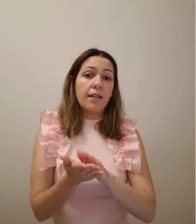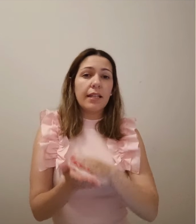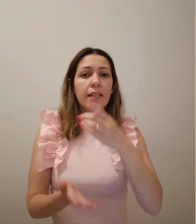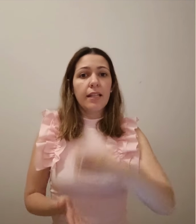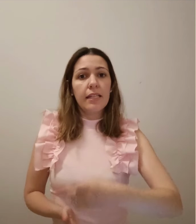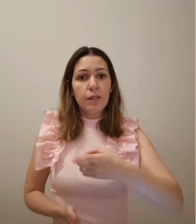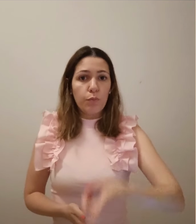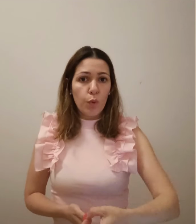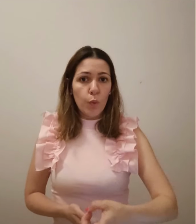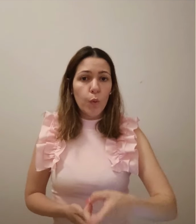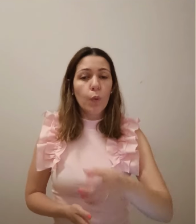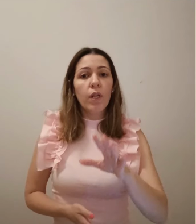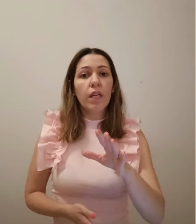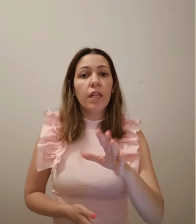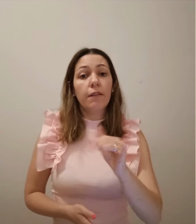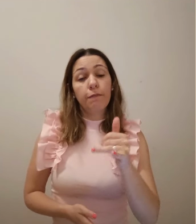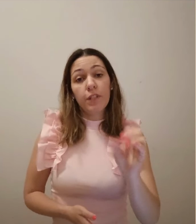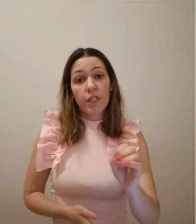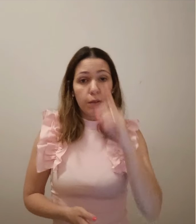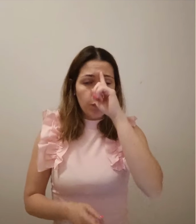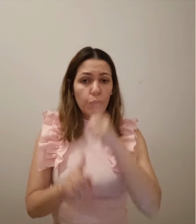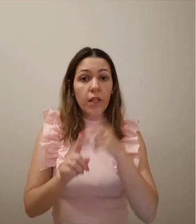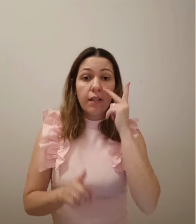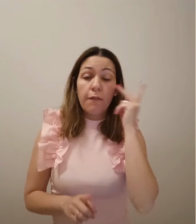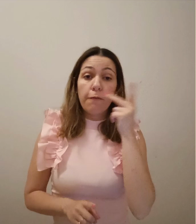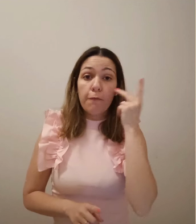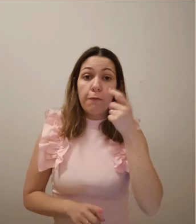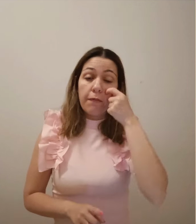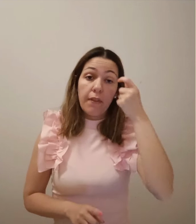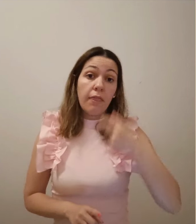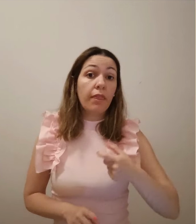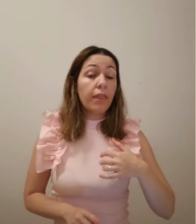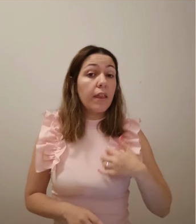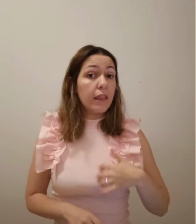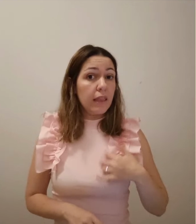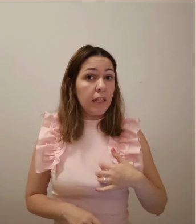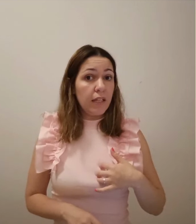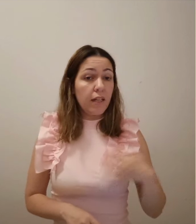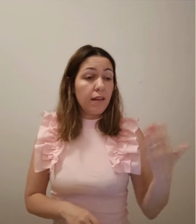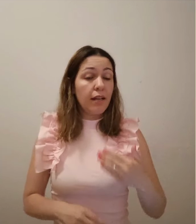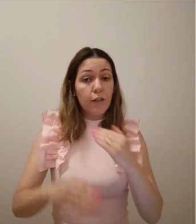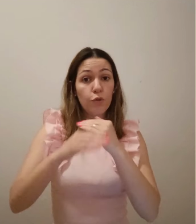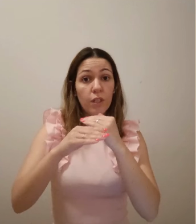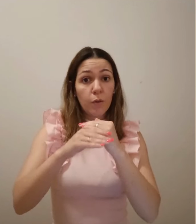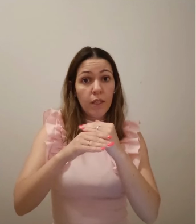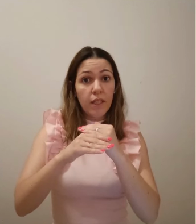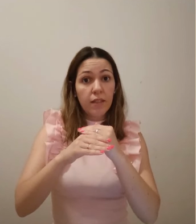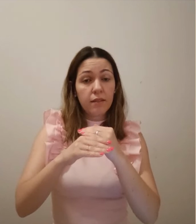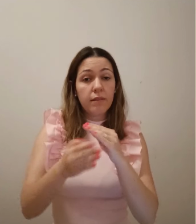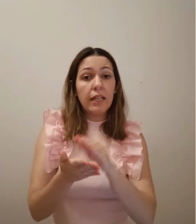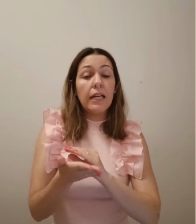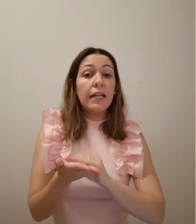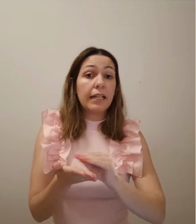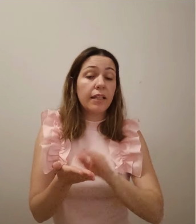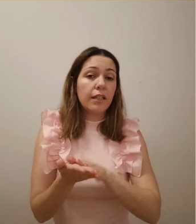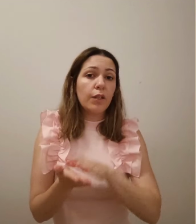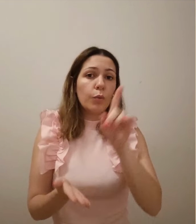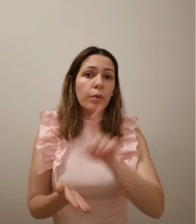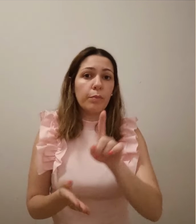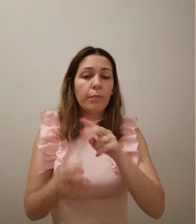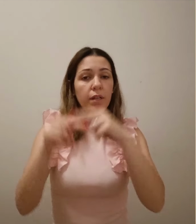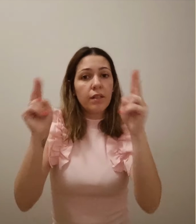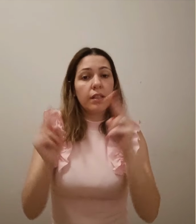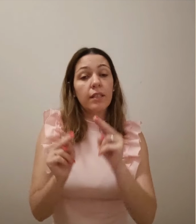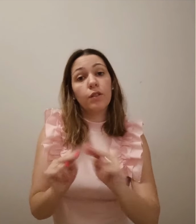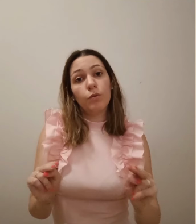e 20º. Para que tenha uma vida digna, com igualdade de direitos. Artigo 1º. Declaração Universal dos Direitos Humanos.